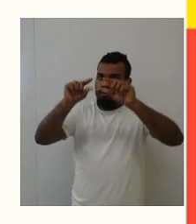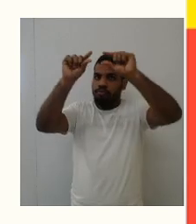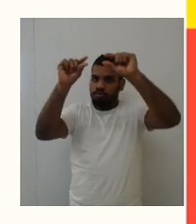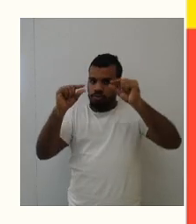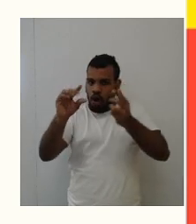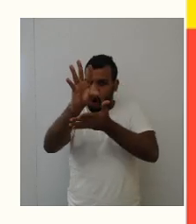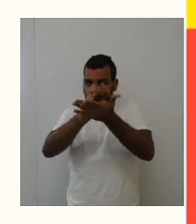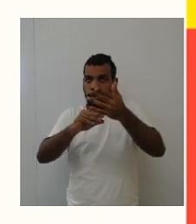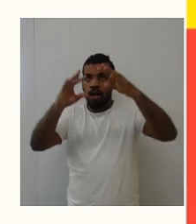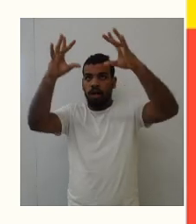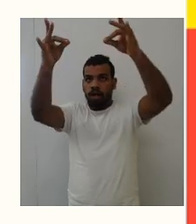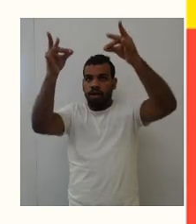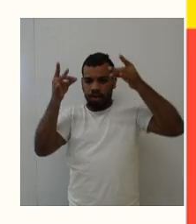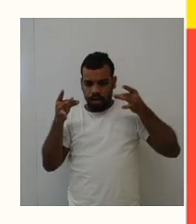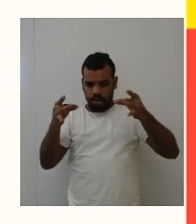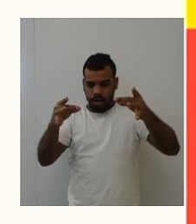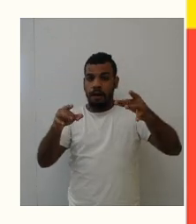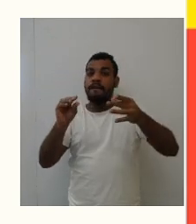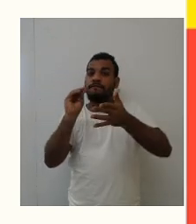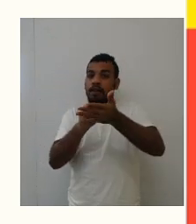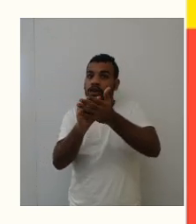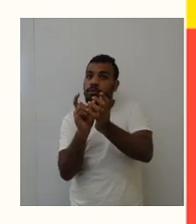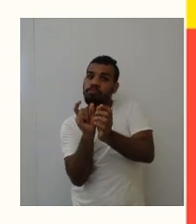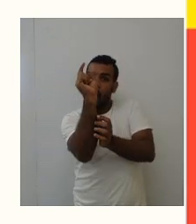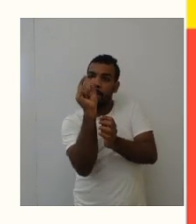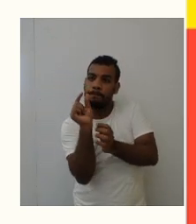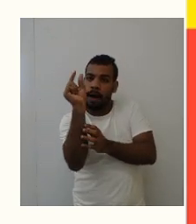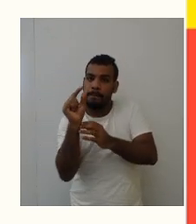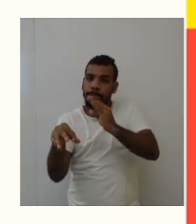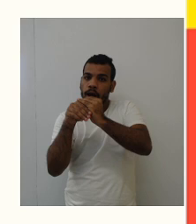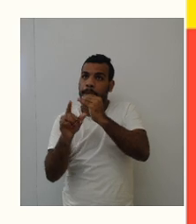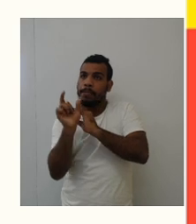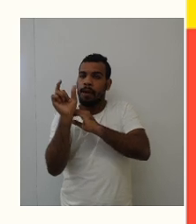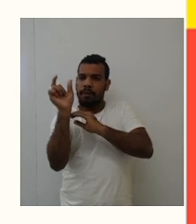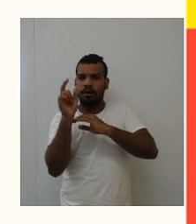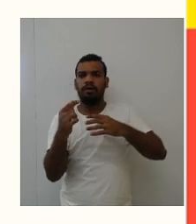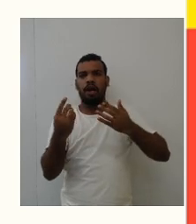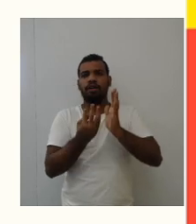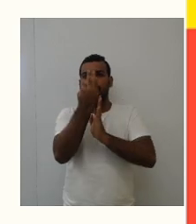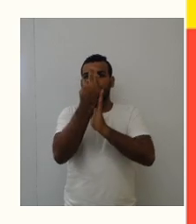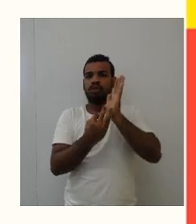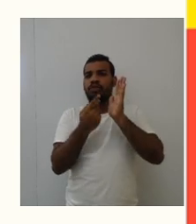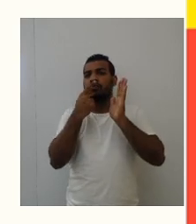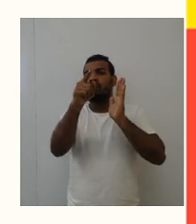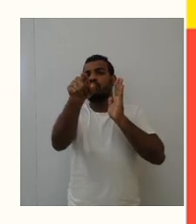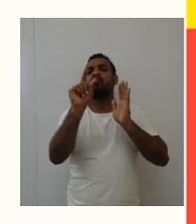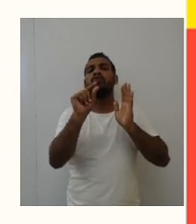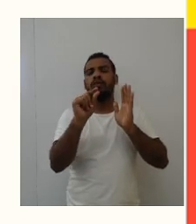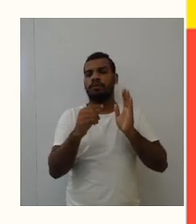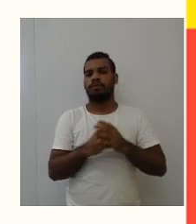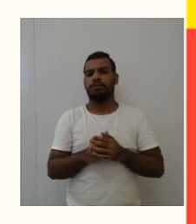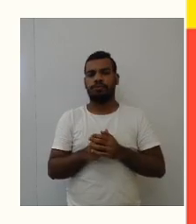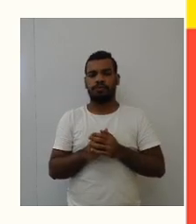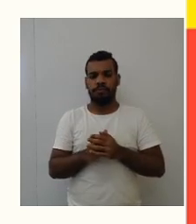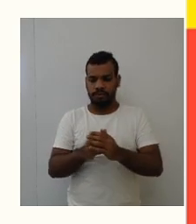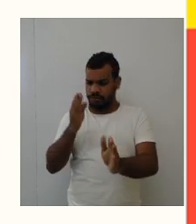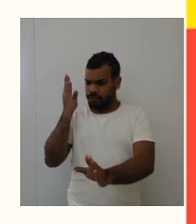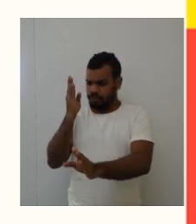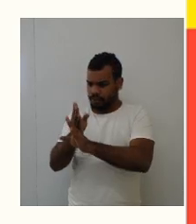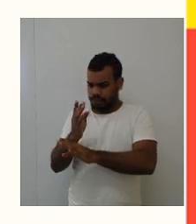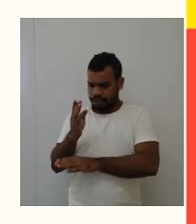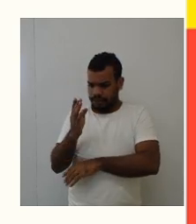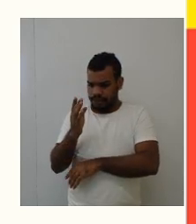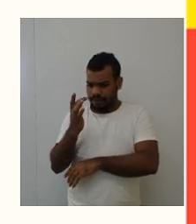abaixo empregando as partículas conectivas adequadas. E o texto diz o seguinte: nem sempre é fácil identificar a violência.